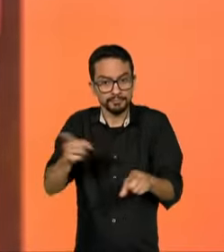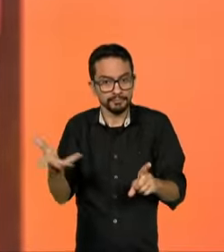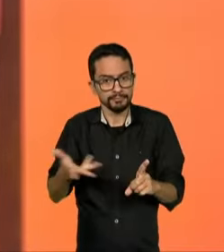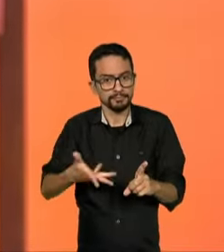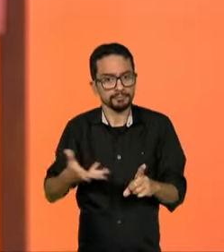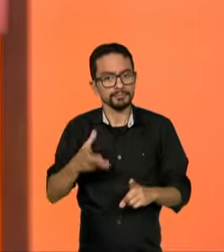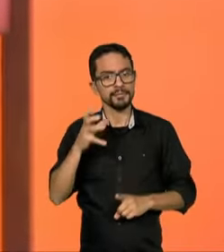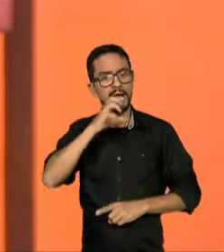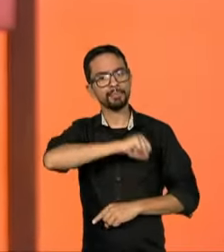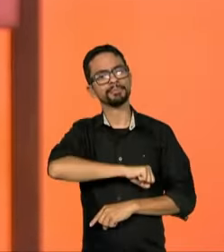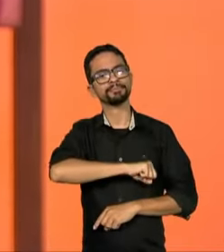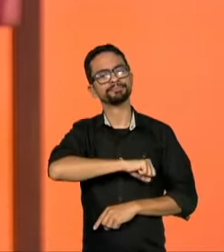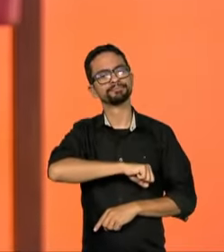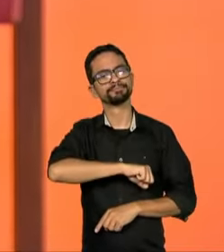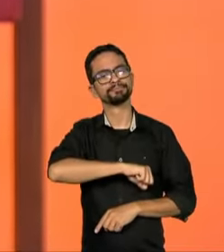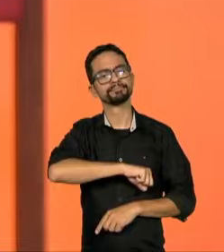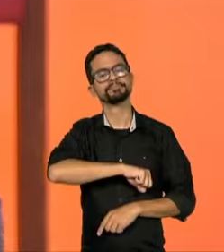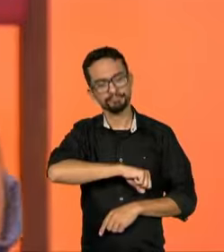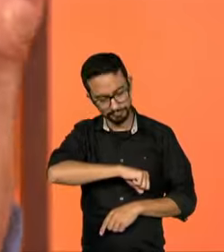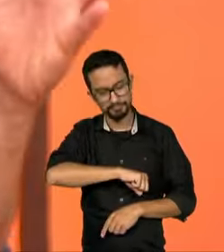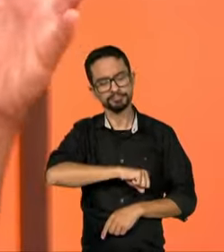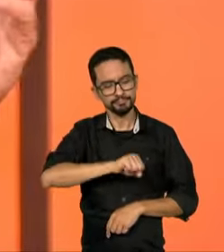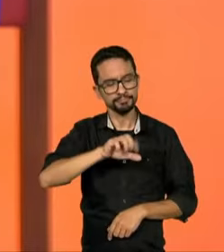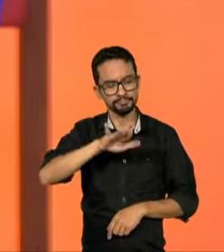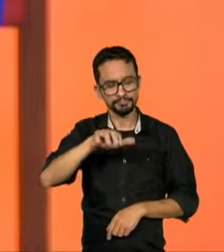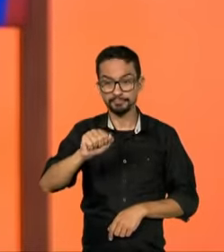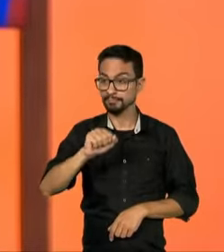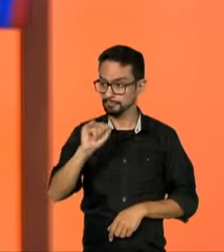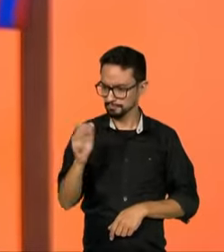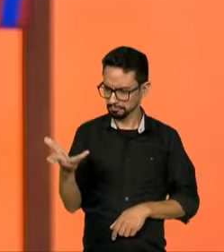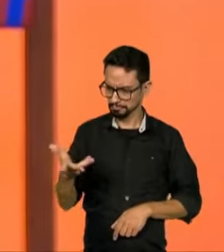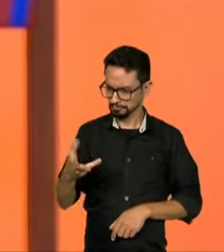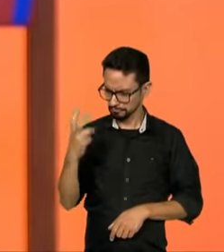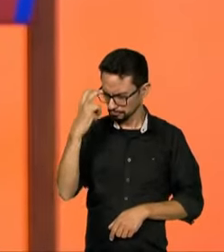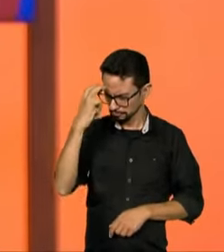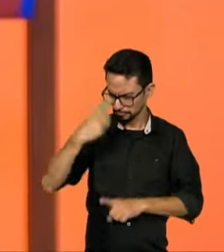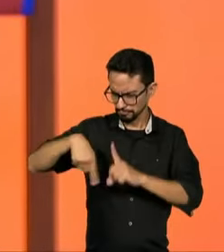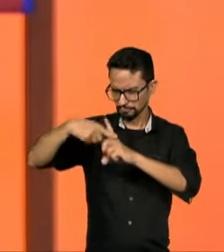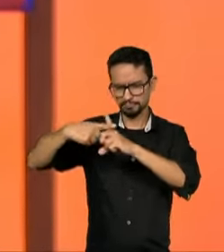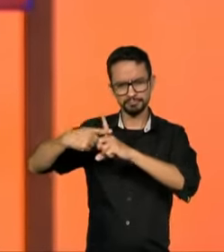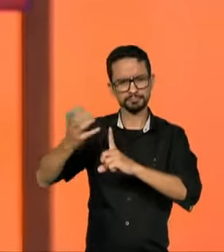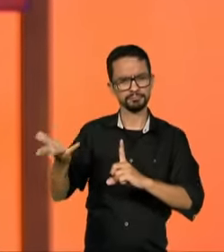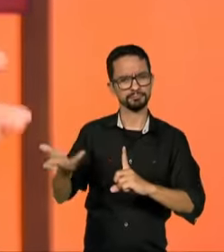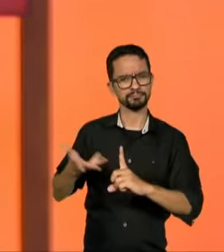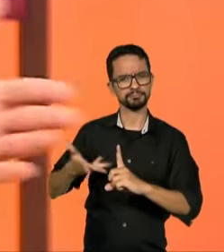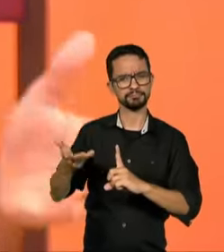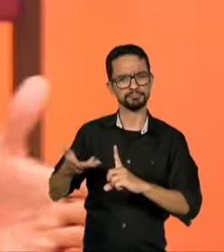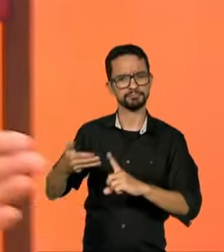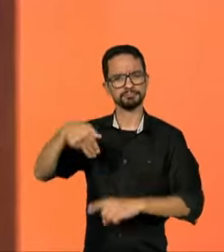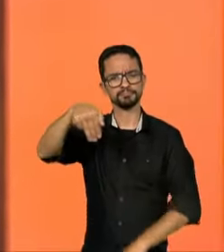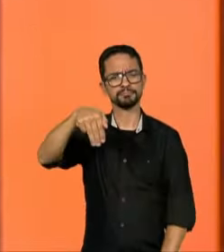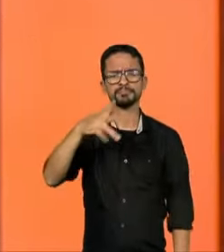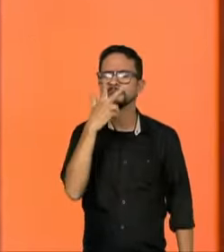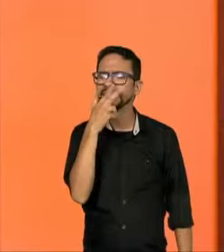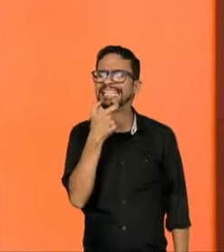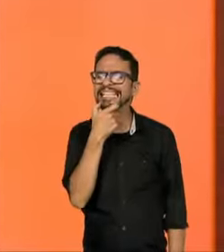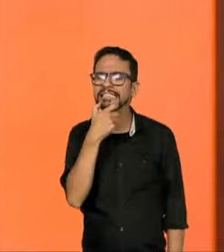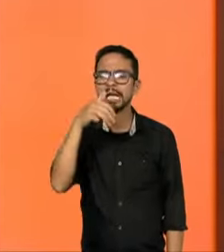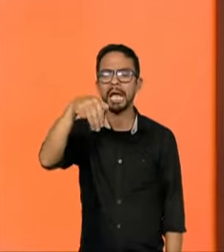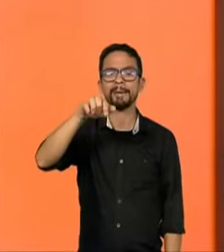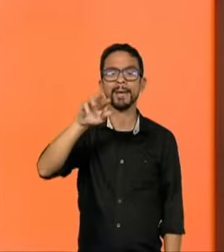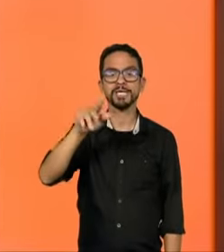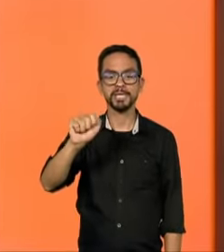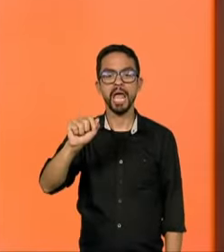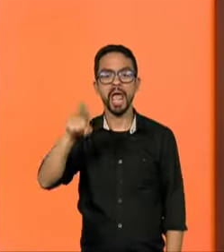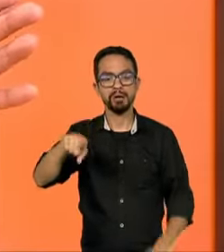Hoje, e aí tem as escalas, quanto mais potente o computador, porque o mesh, que é um mesh, chama mesh em linguagem de máquina, que é um